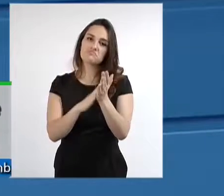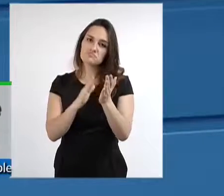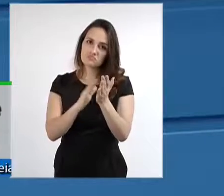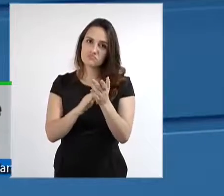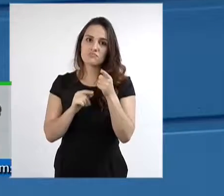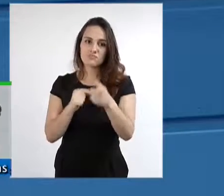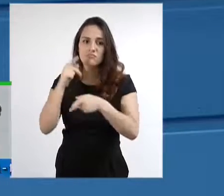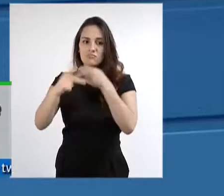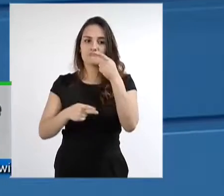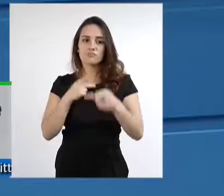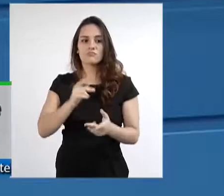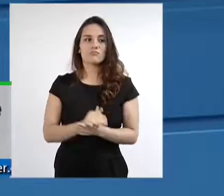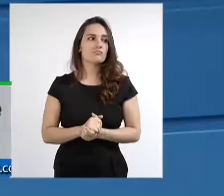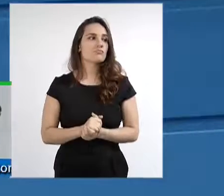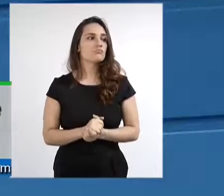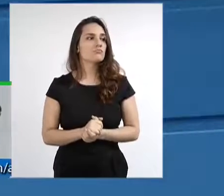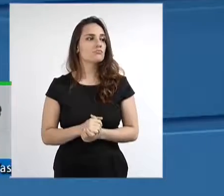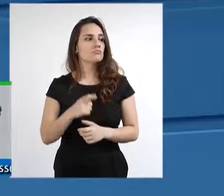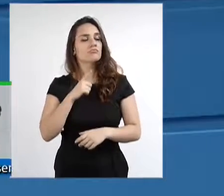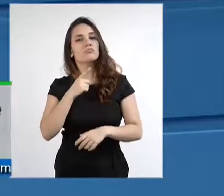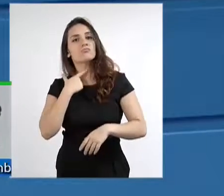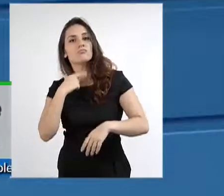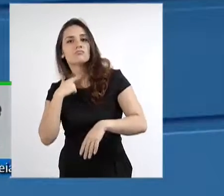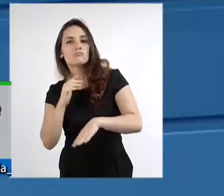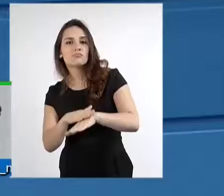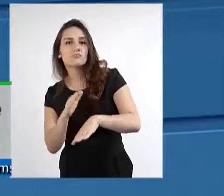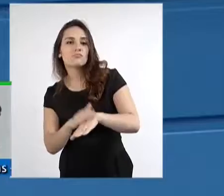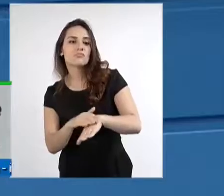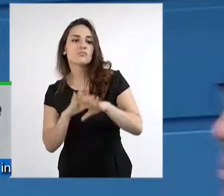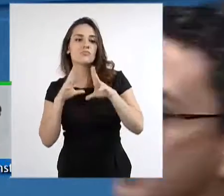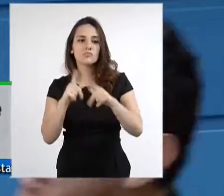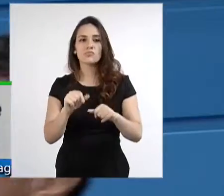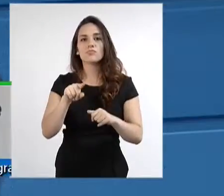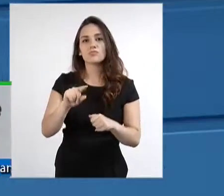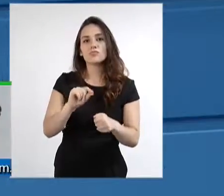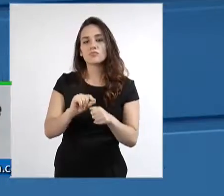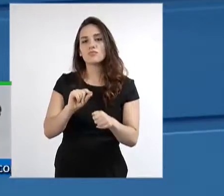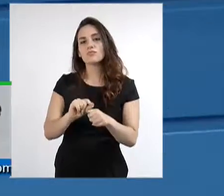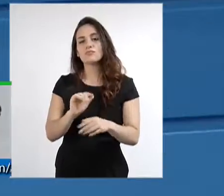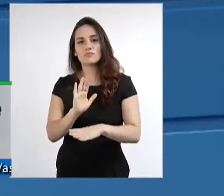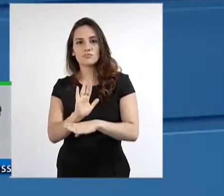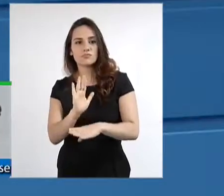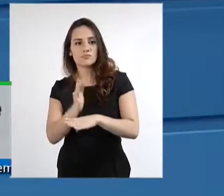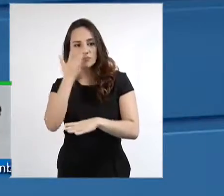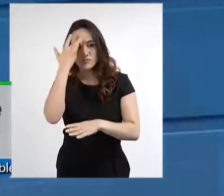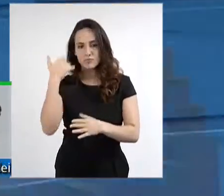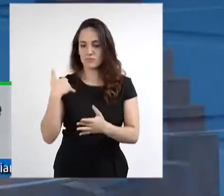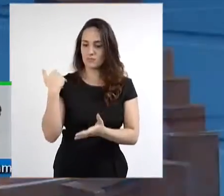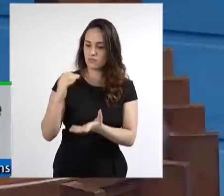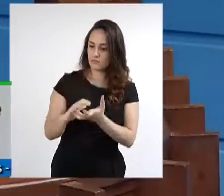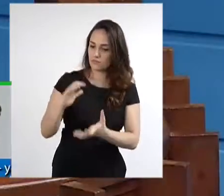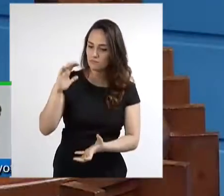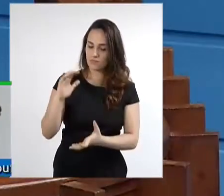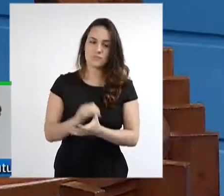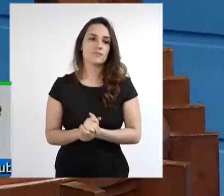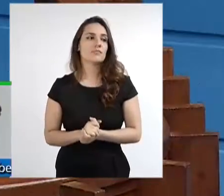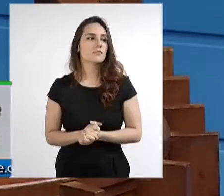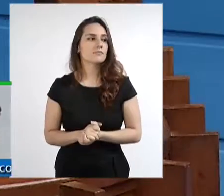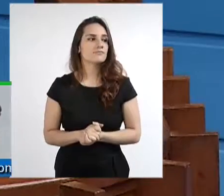parabéns pela iniciativa e pelas ações que tem desenvolvido em favor da pessoa idosa.